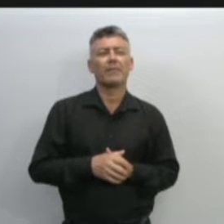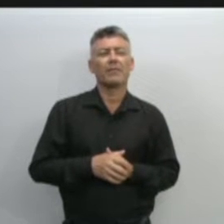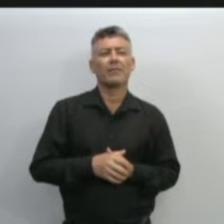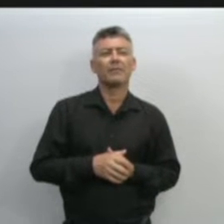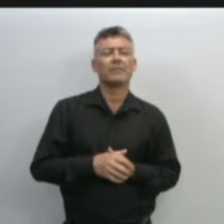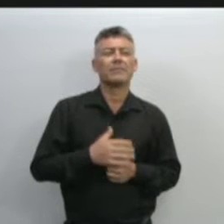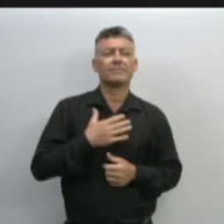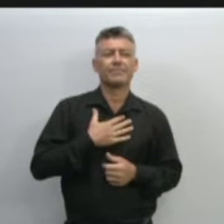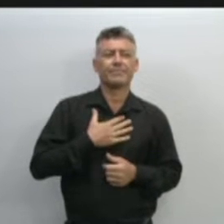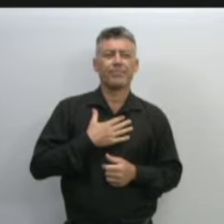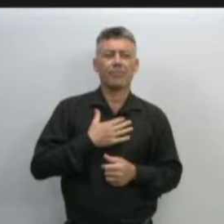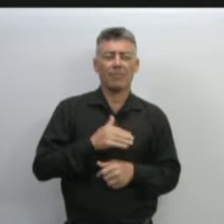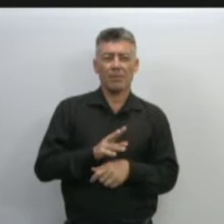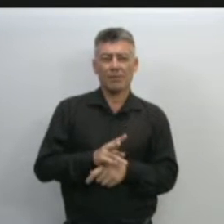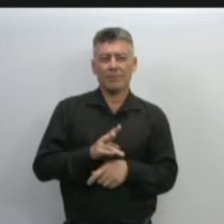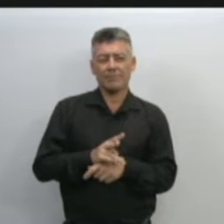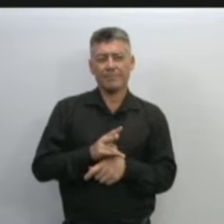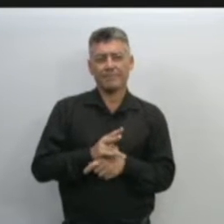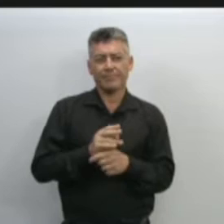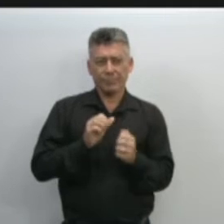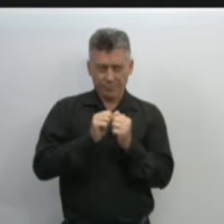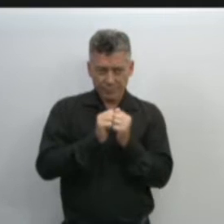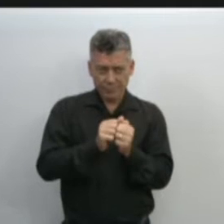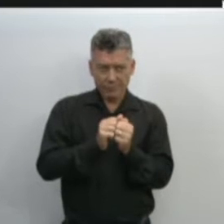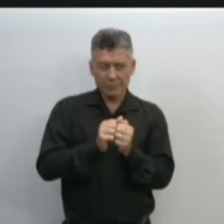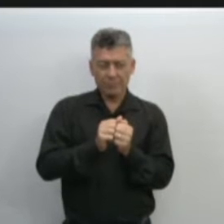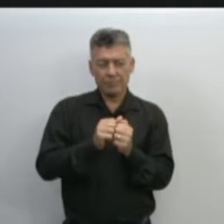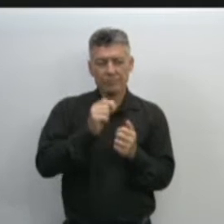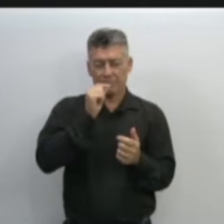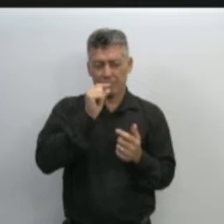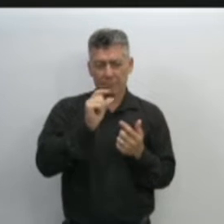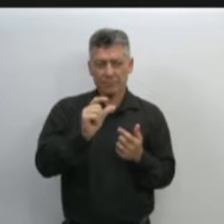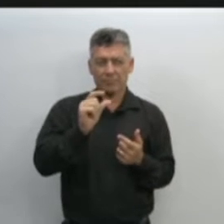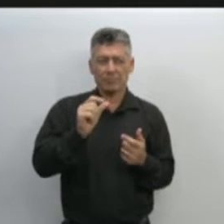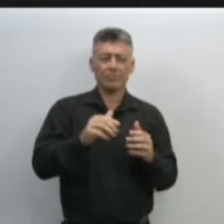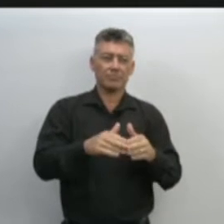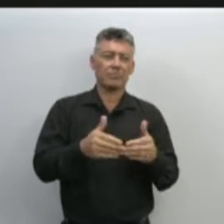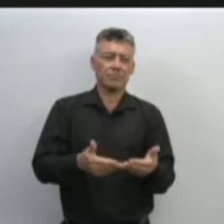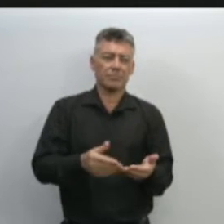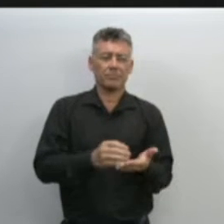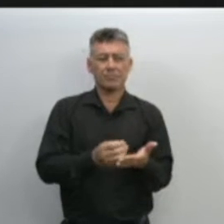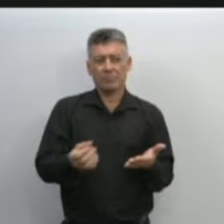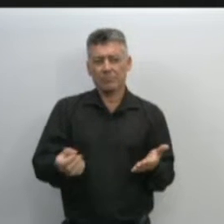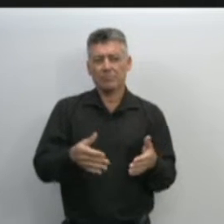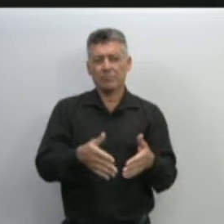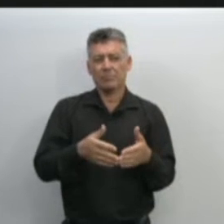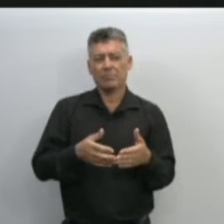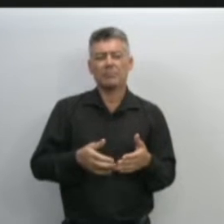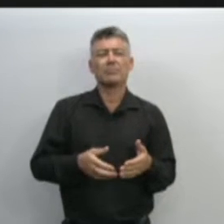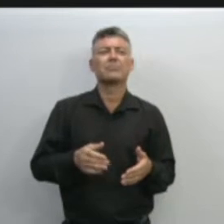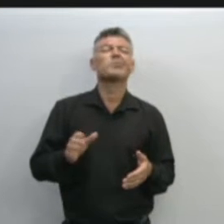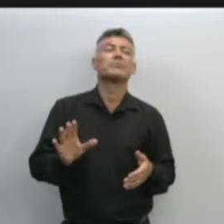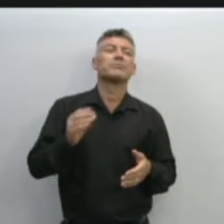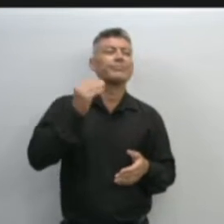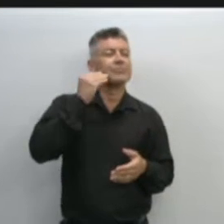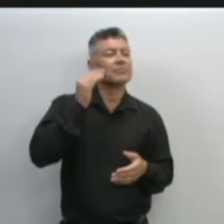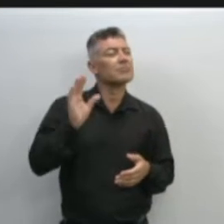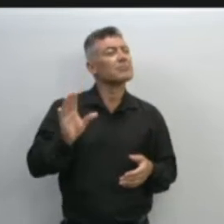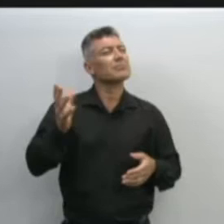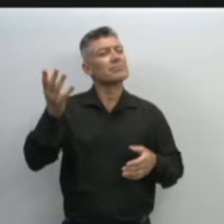Manuel, nós estivemos com ela, levamos essa pauta, fizemos um requerimento, um ofício, em que ela mostrou uma situação